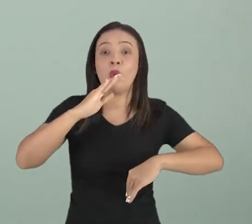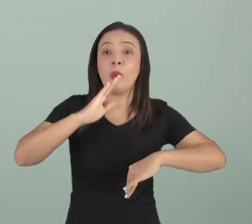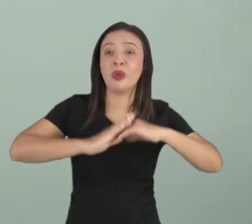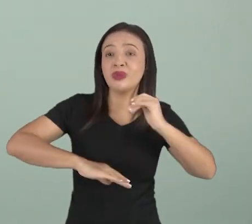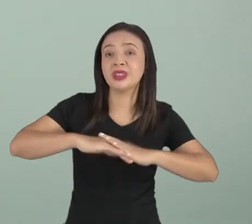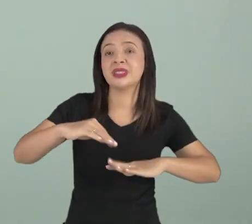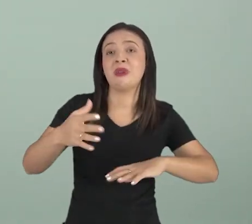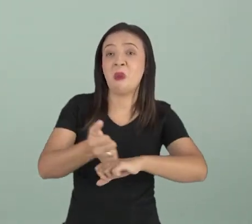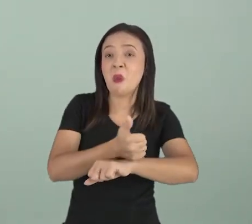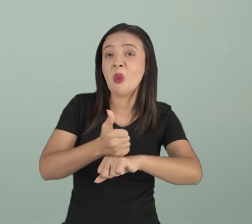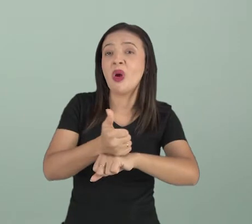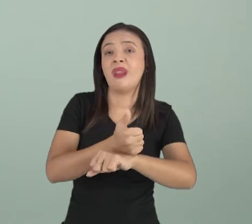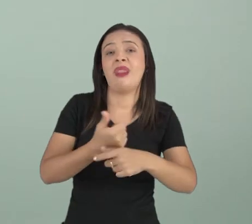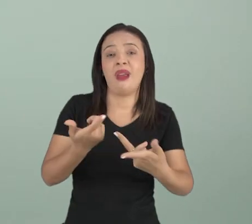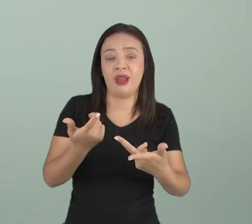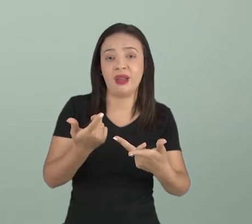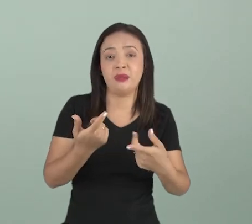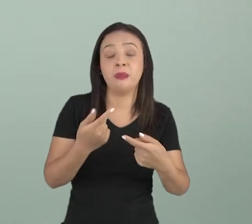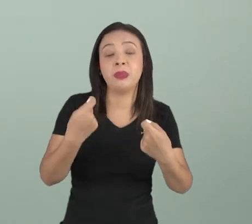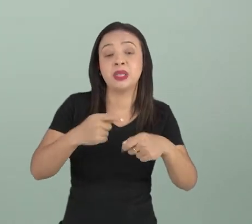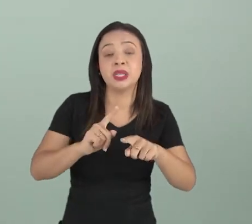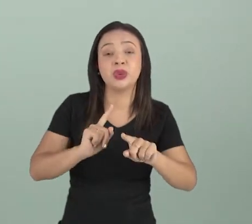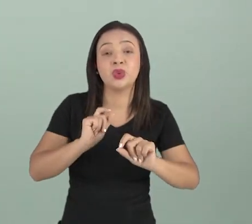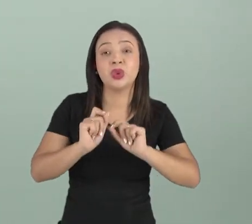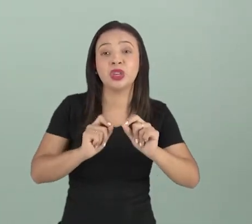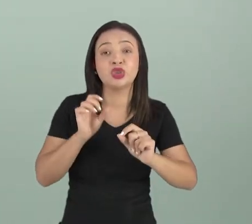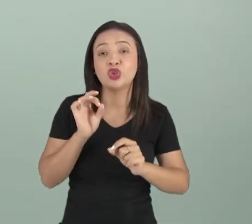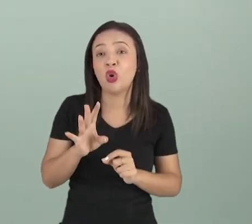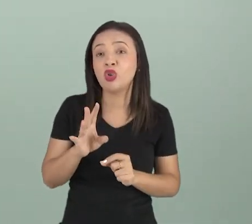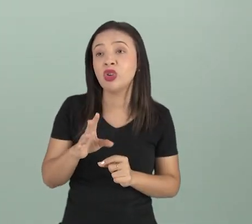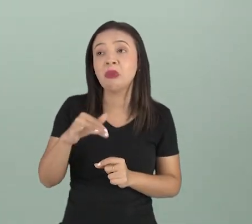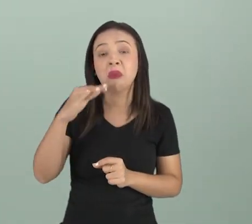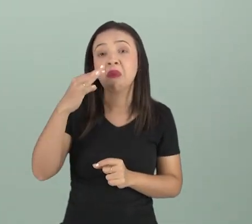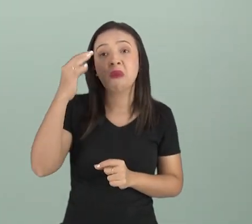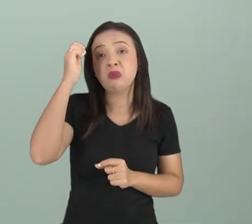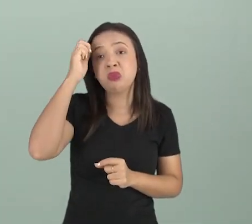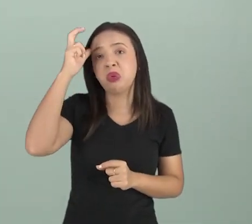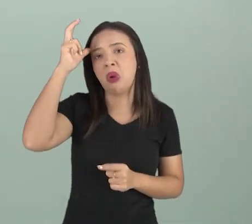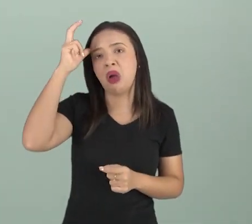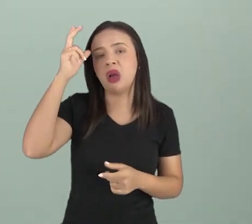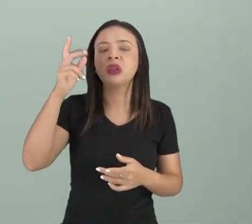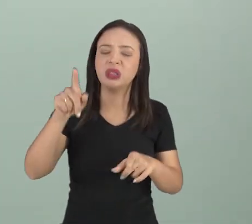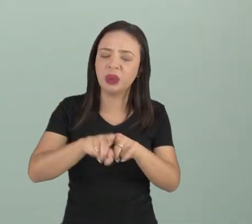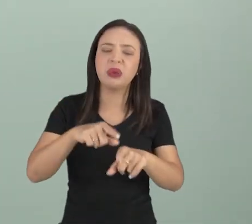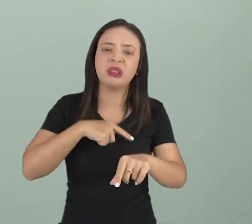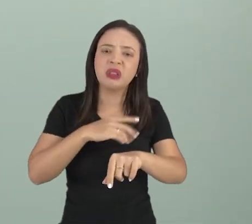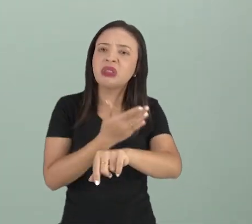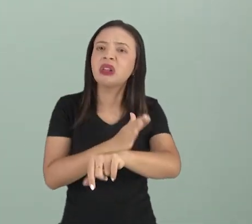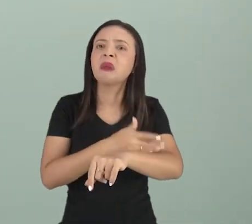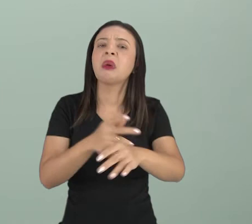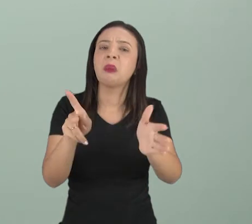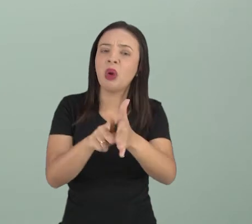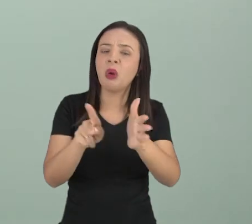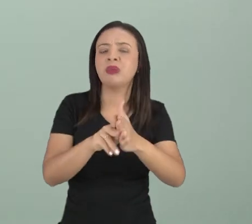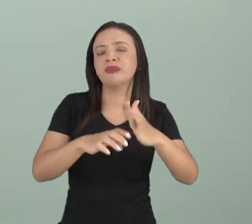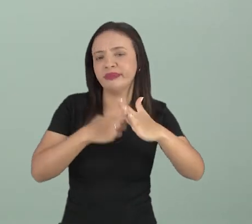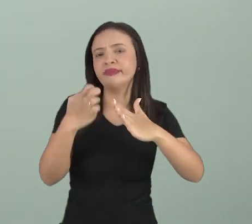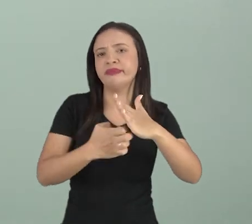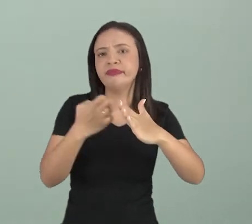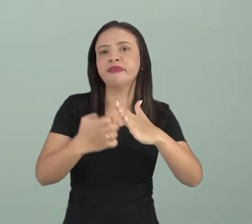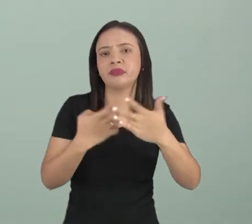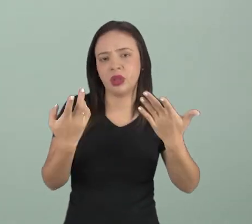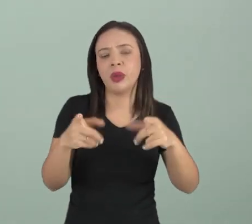apenas algum conhecimento a respeito de construção, às vezes até recebe um treinamento das empresas responsáveis por